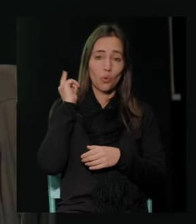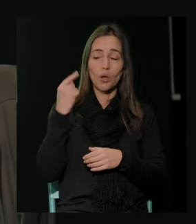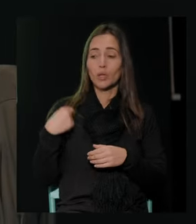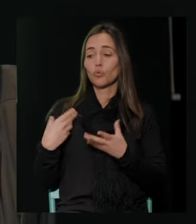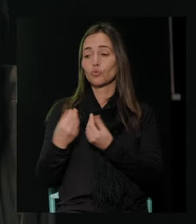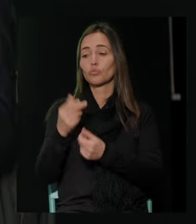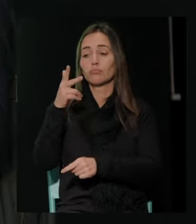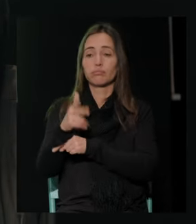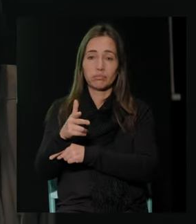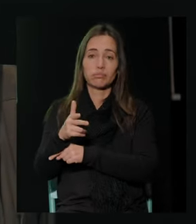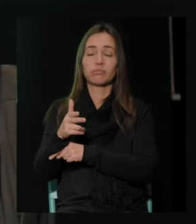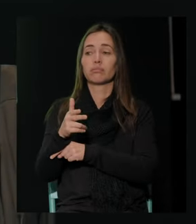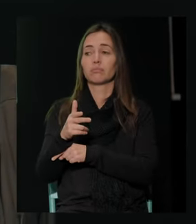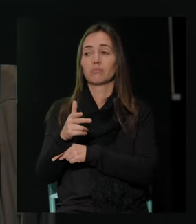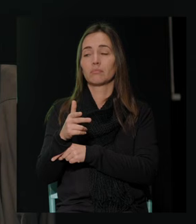com o realizador e